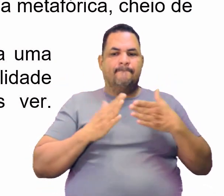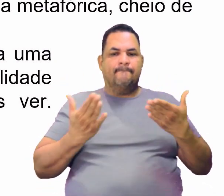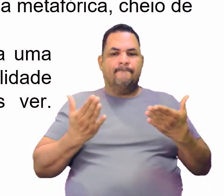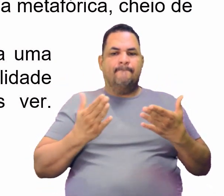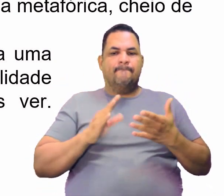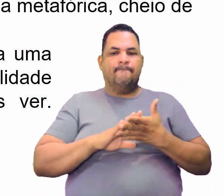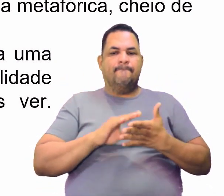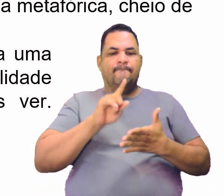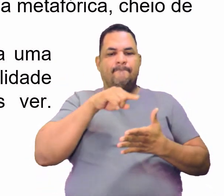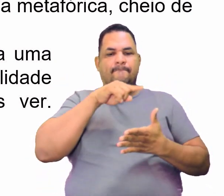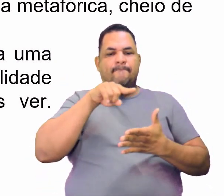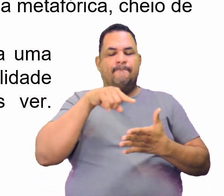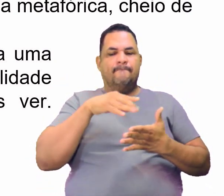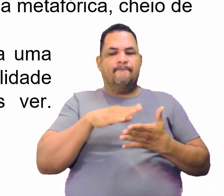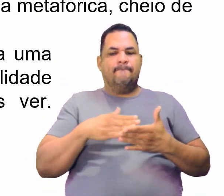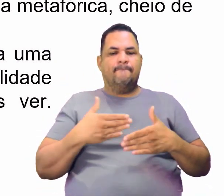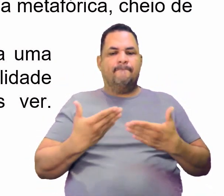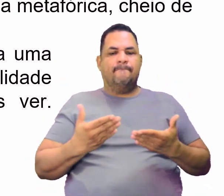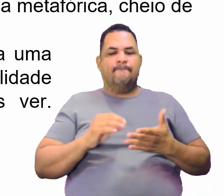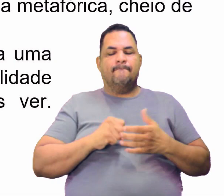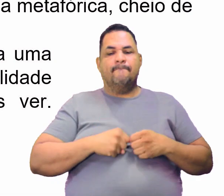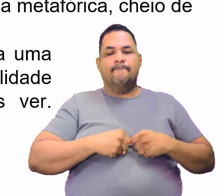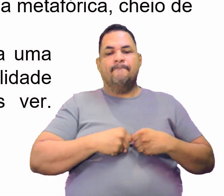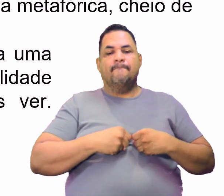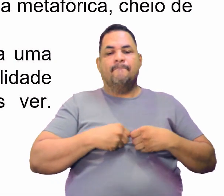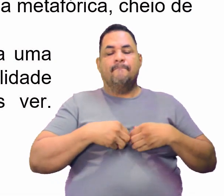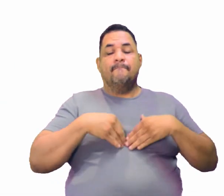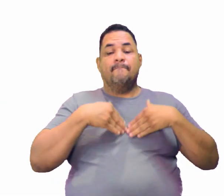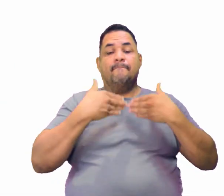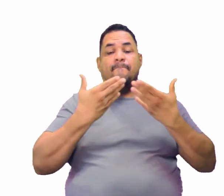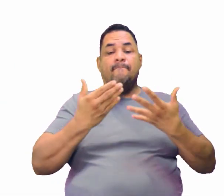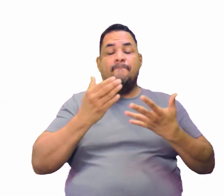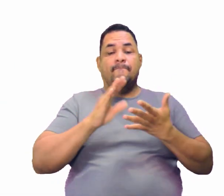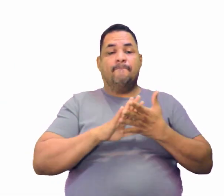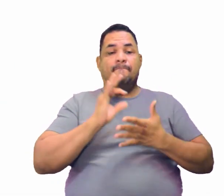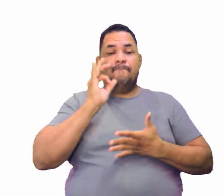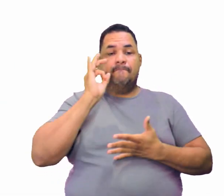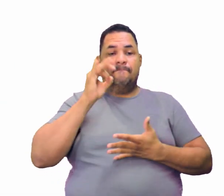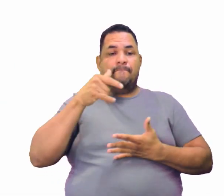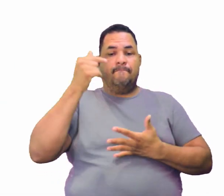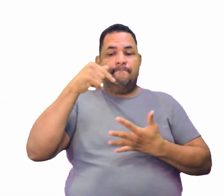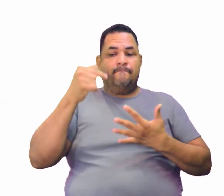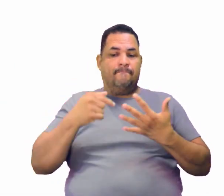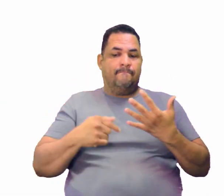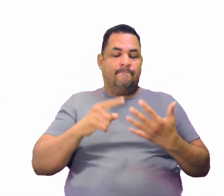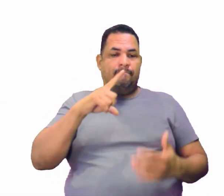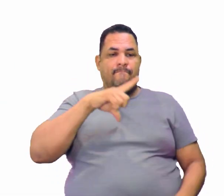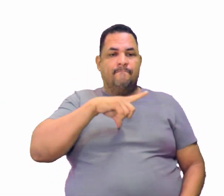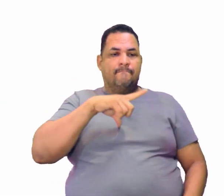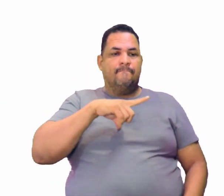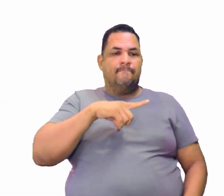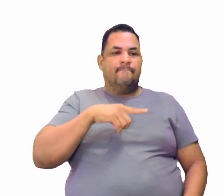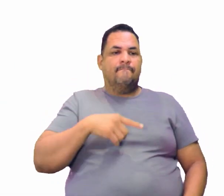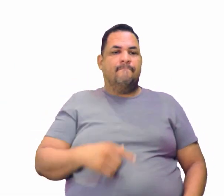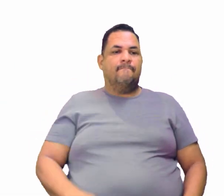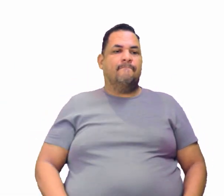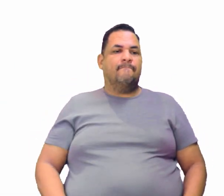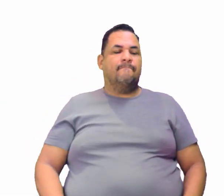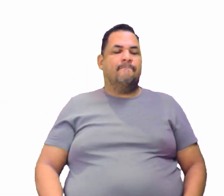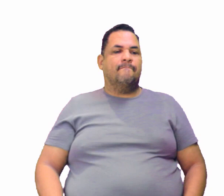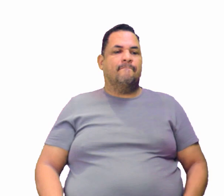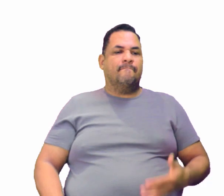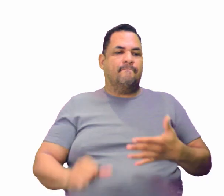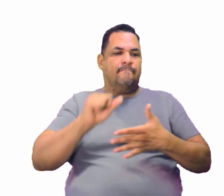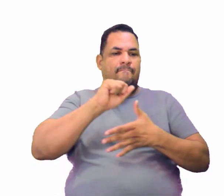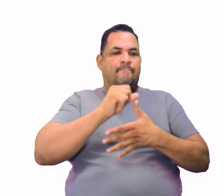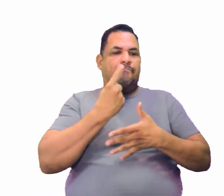vamos assinalar quais afirmativas estão corretas. Nós temos aqui na letra A apenas